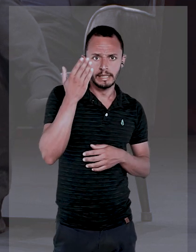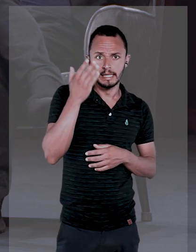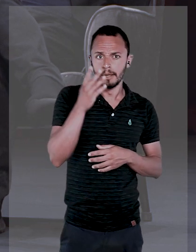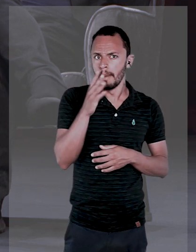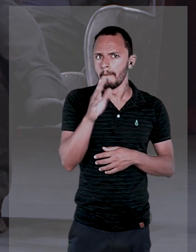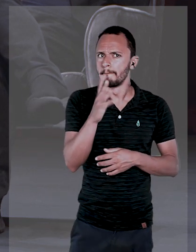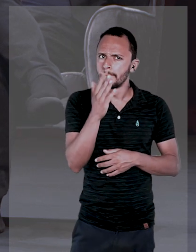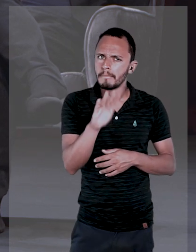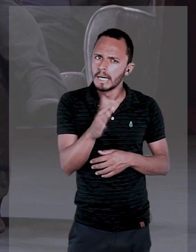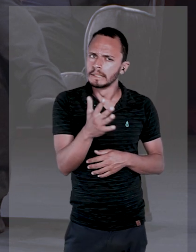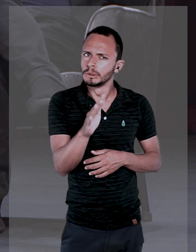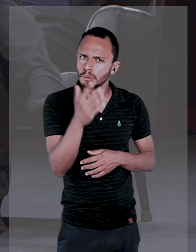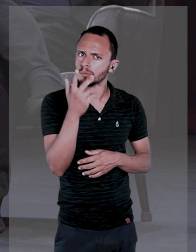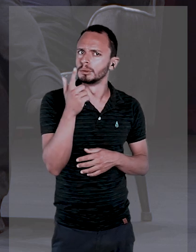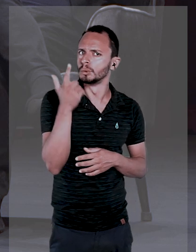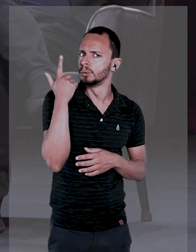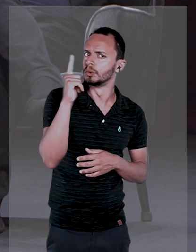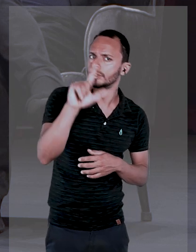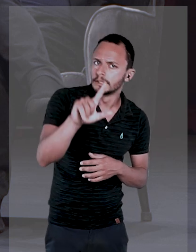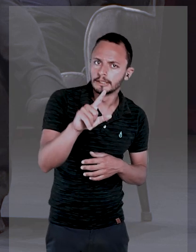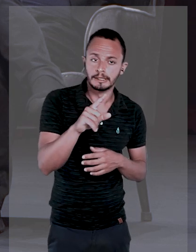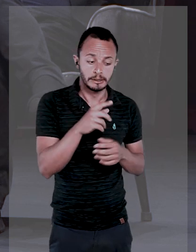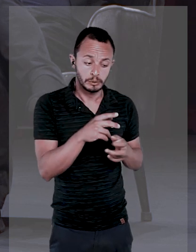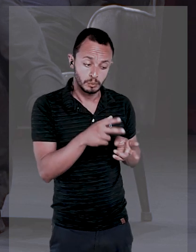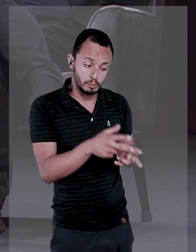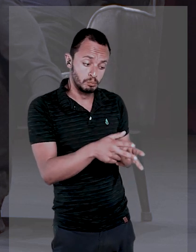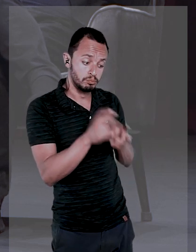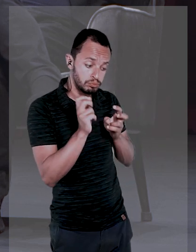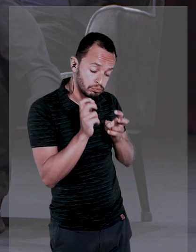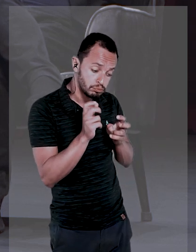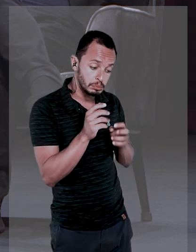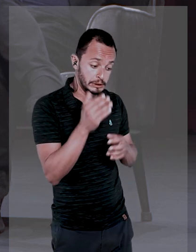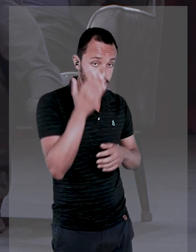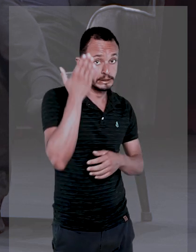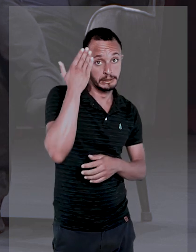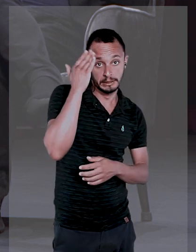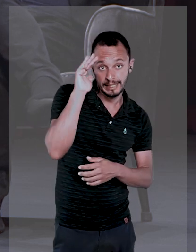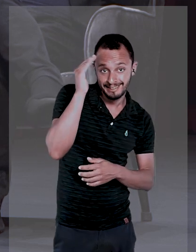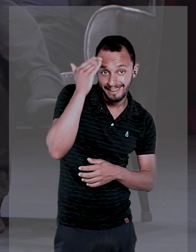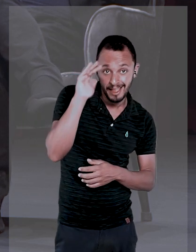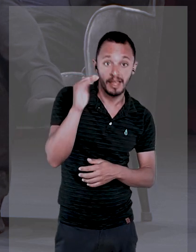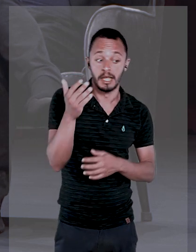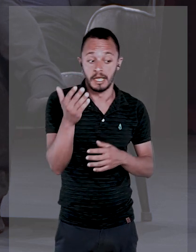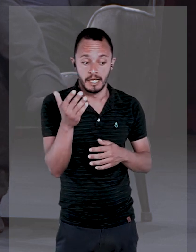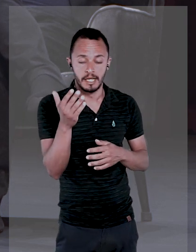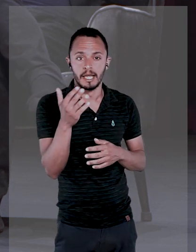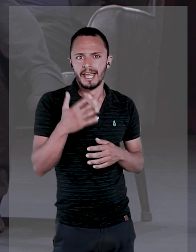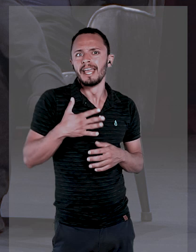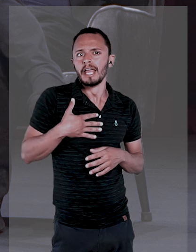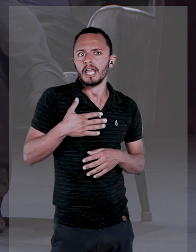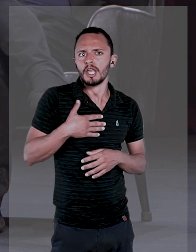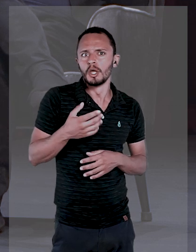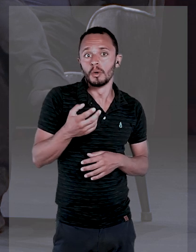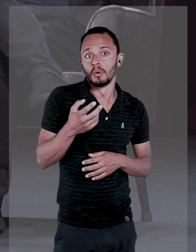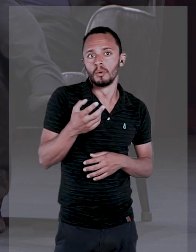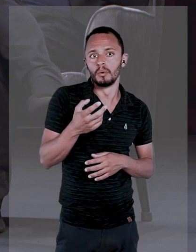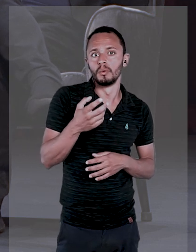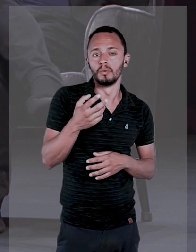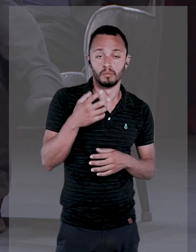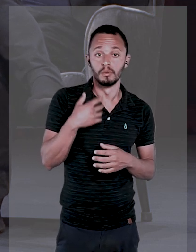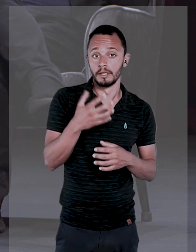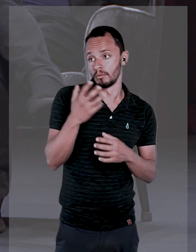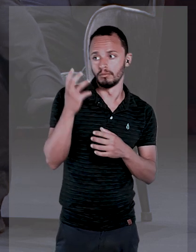próximo do que eu posso entender, do que eu posso saber. Inclusive, e eu contei isto muitas vezes, eu